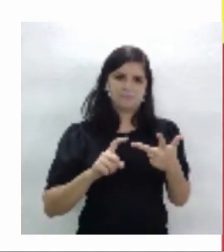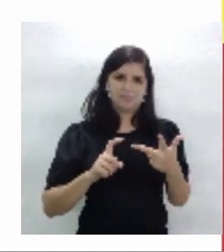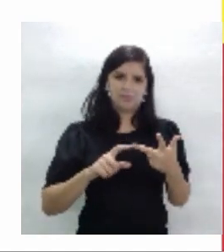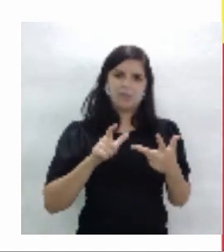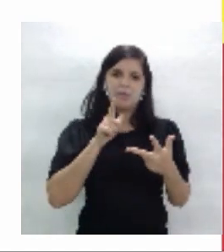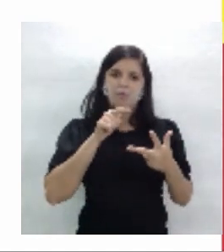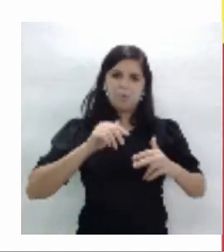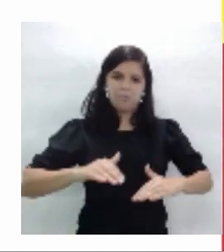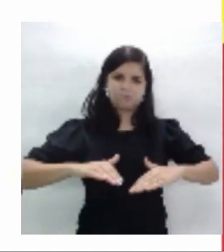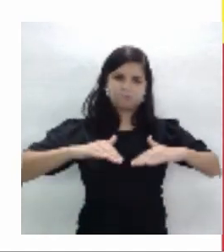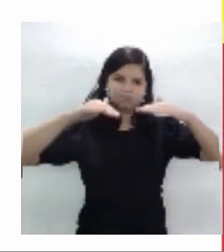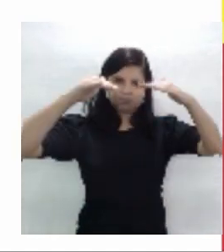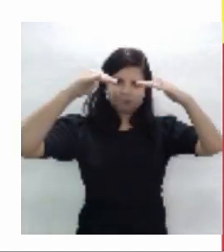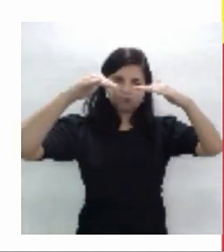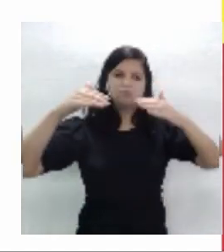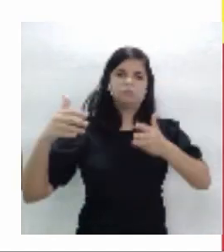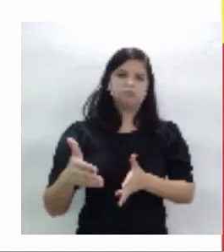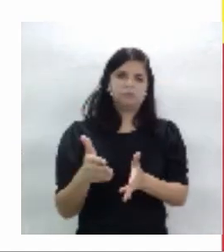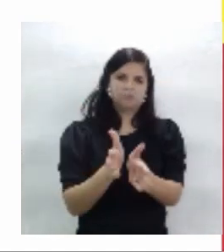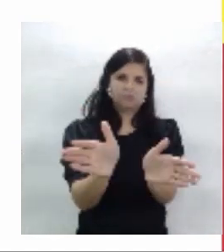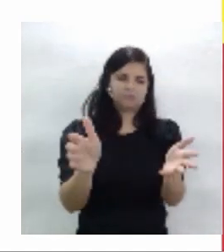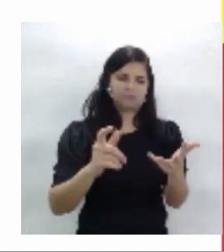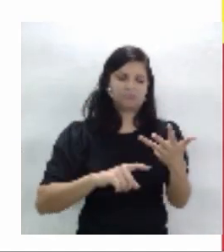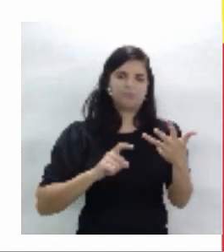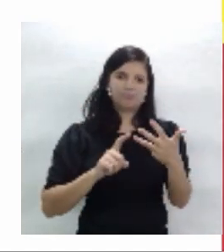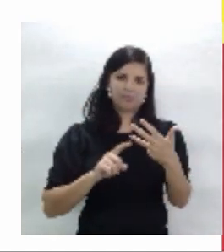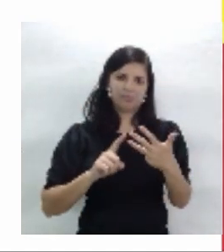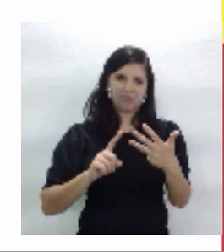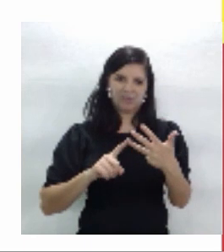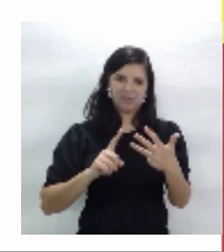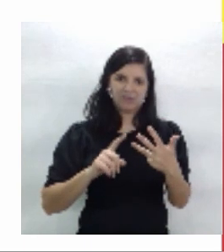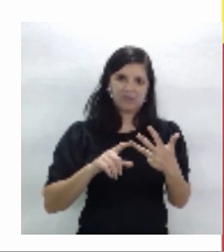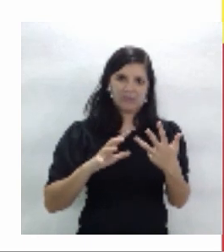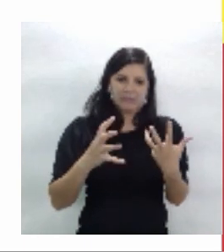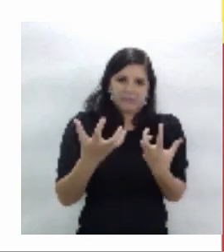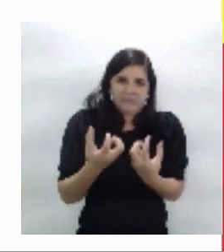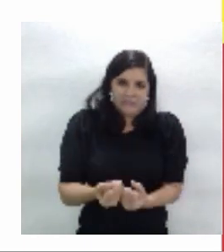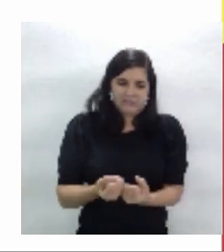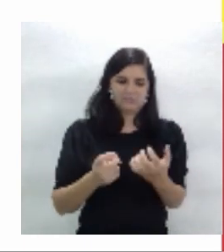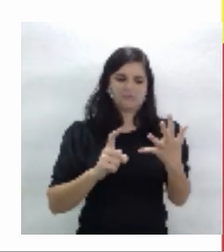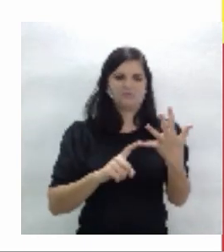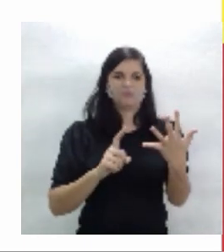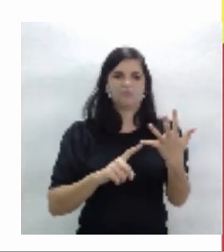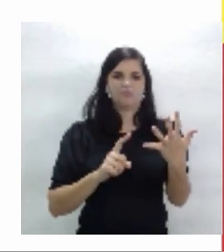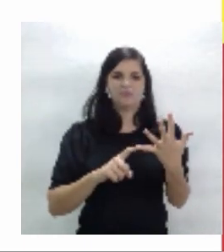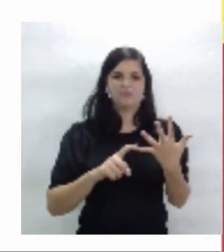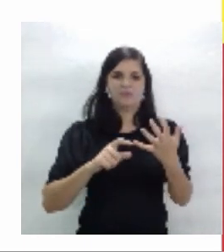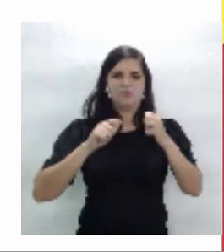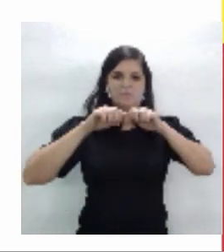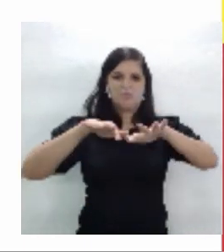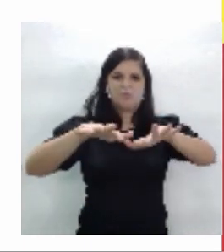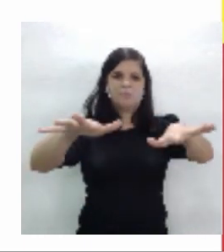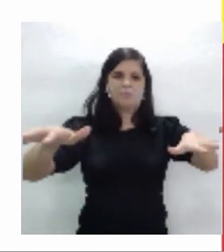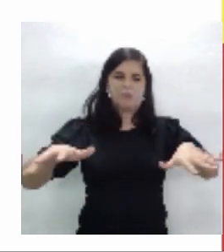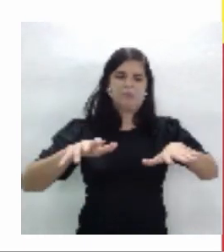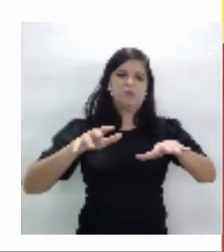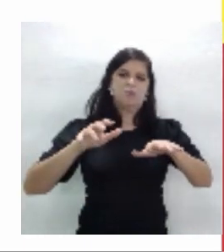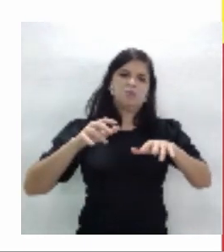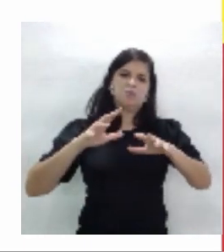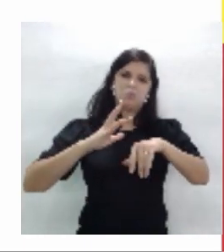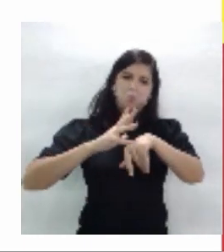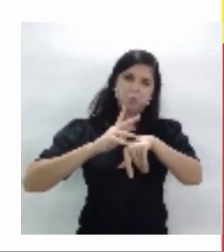Enchentes e assoreamentos dos rios. 4. Desertificação. 5. Proliferação de pragas e